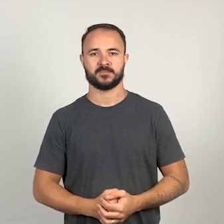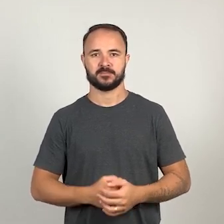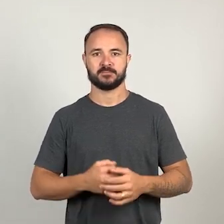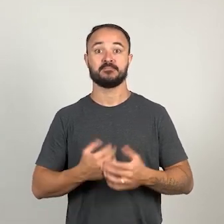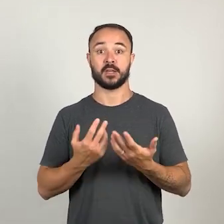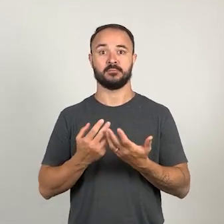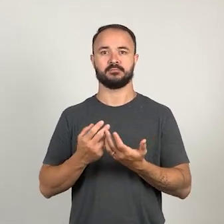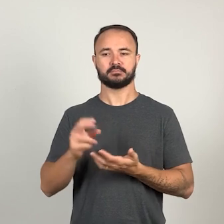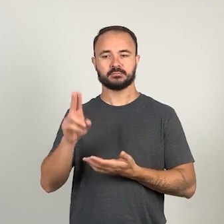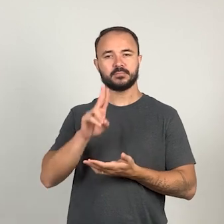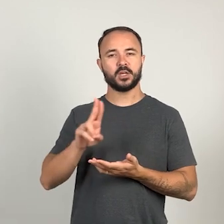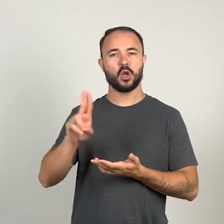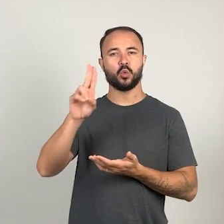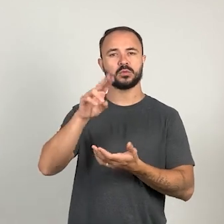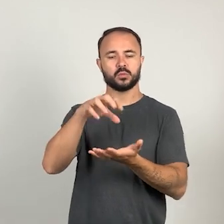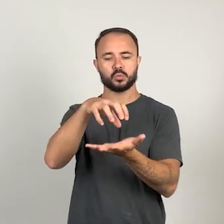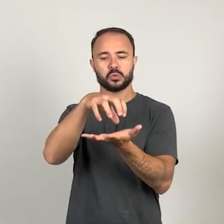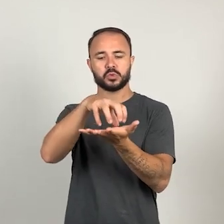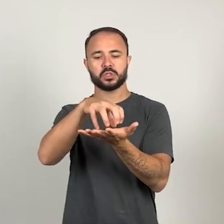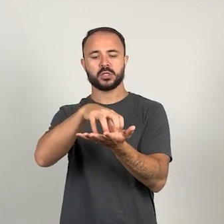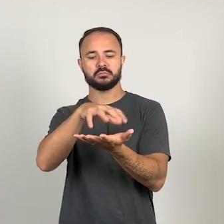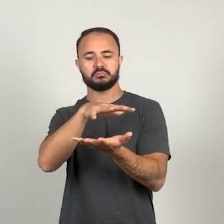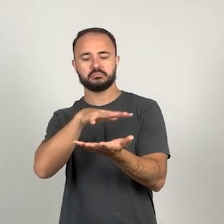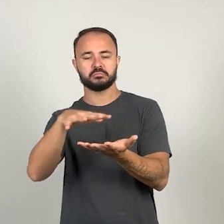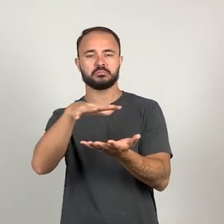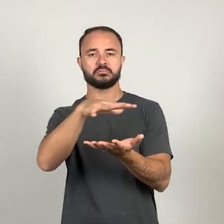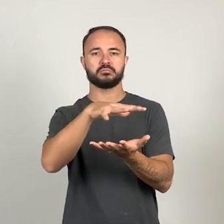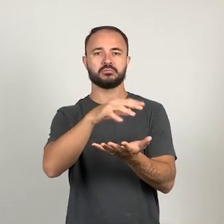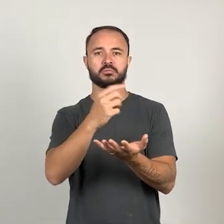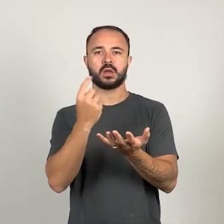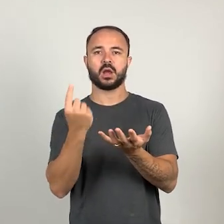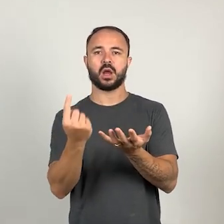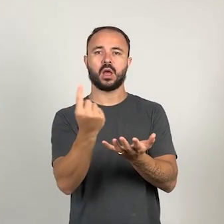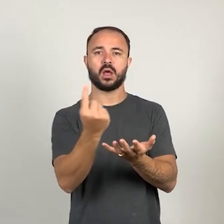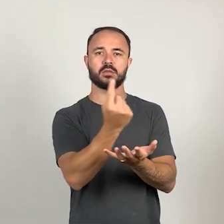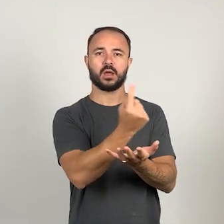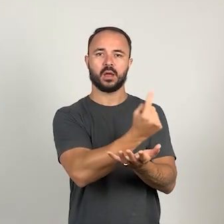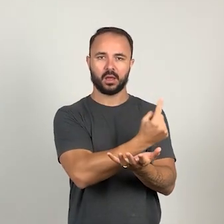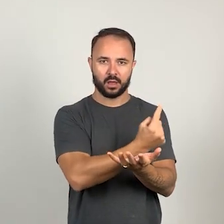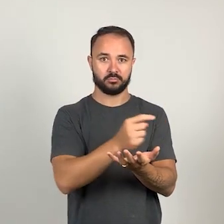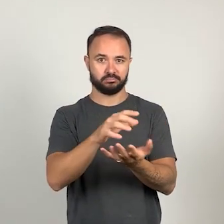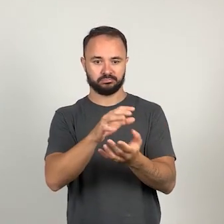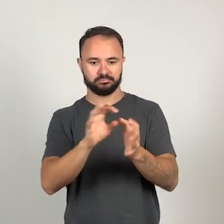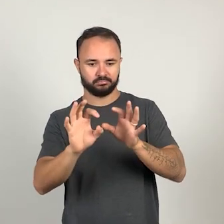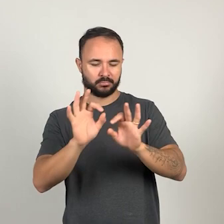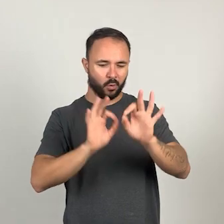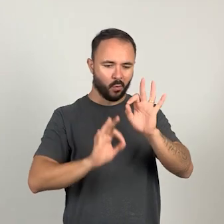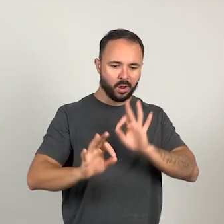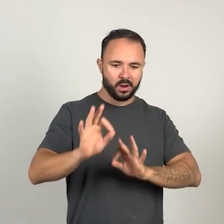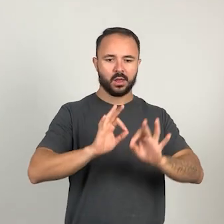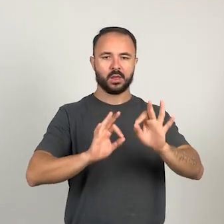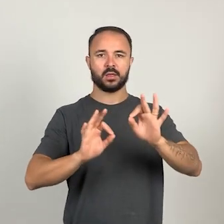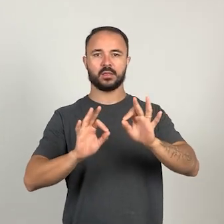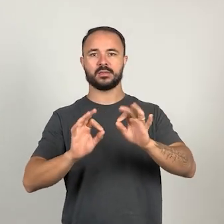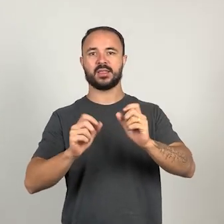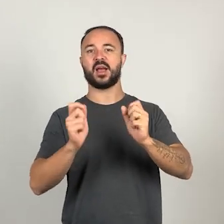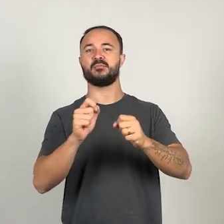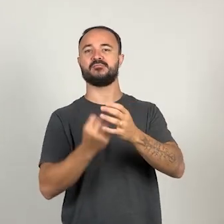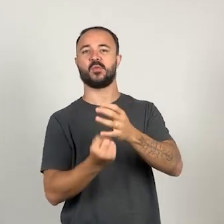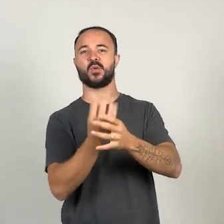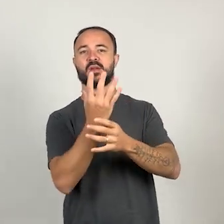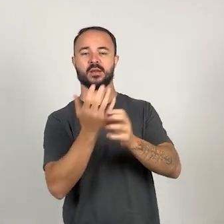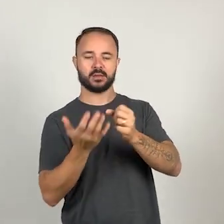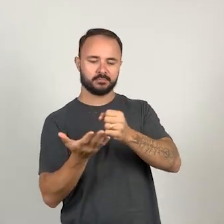Quando utilizamos o eixo no meio de cada uma dessas engrenagens, podemos formar a estrutura básica de um